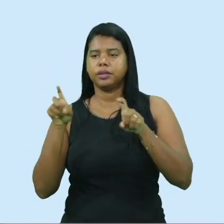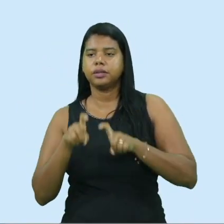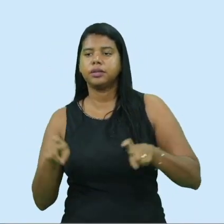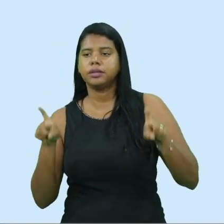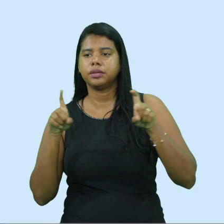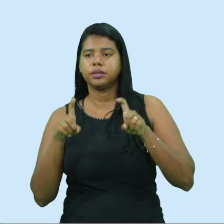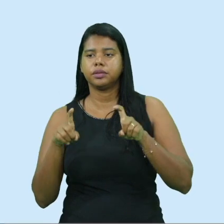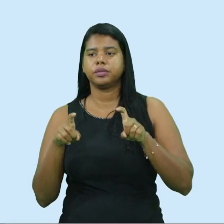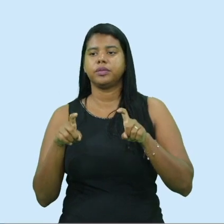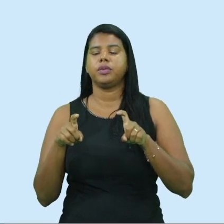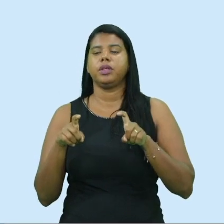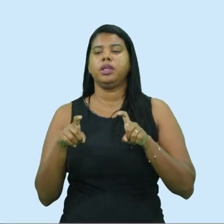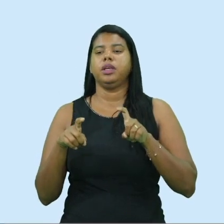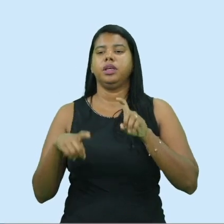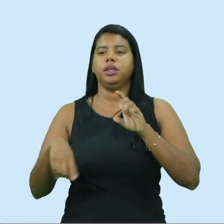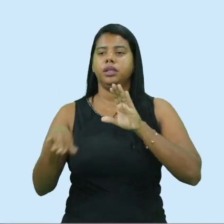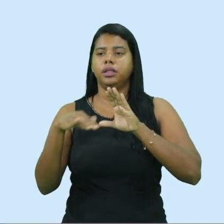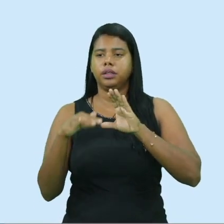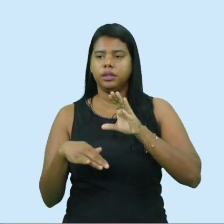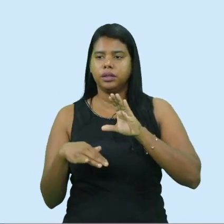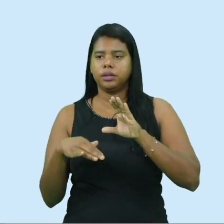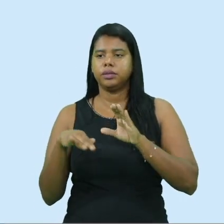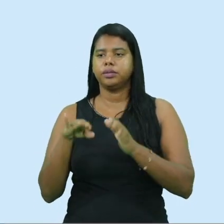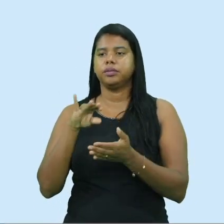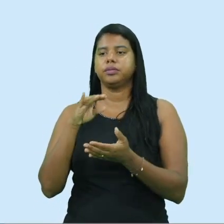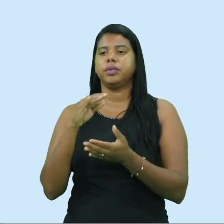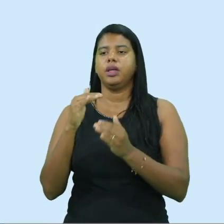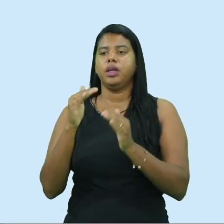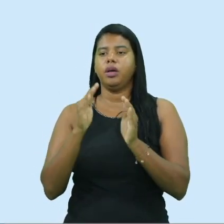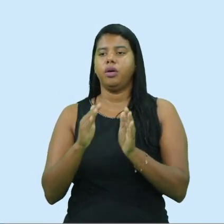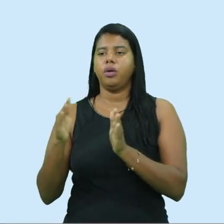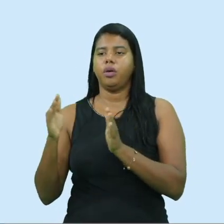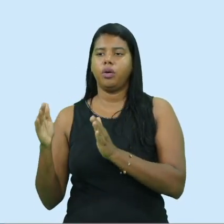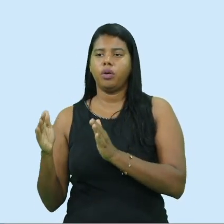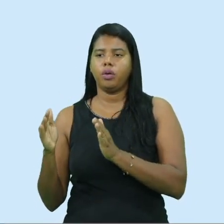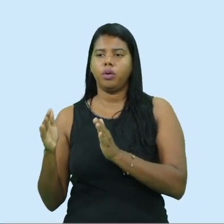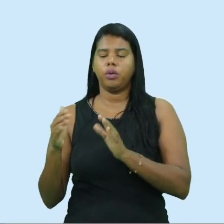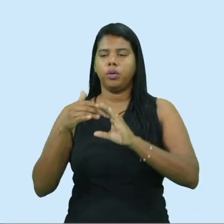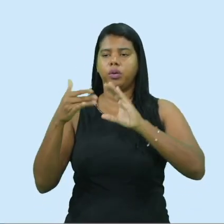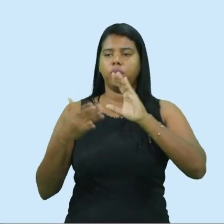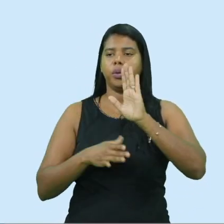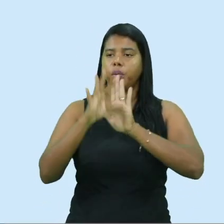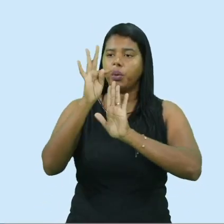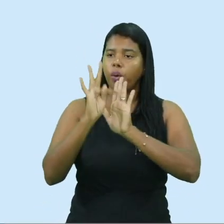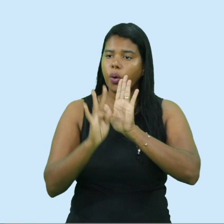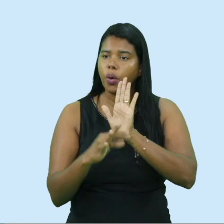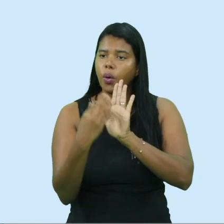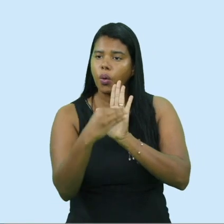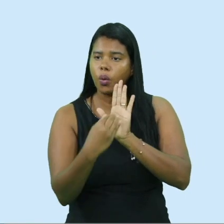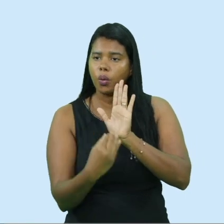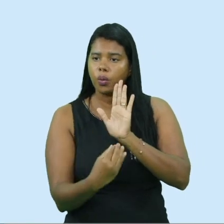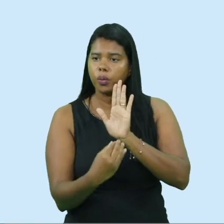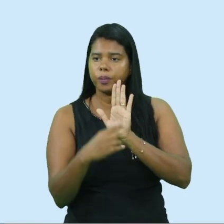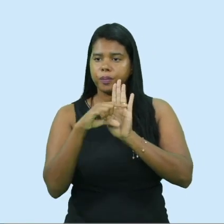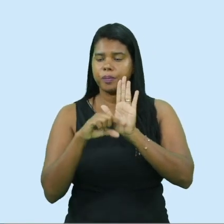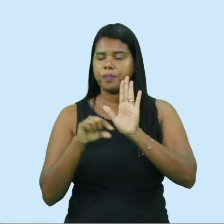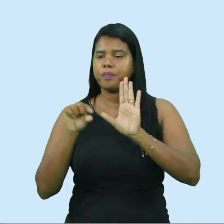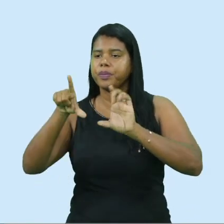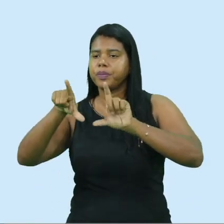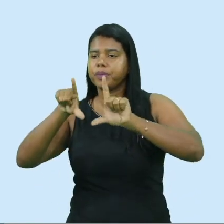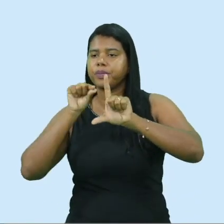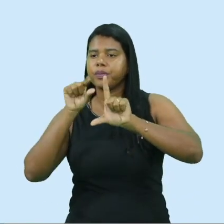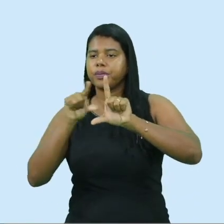né? Que seria o espaçamento entre caracteres do texto para o texto selecionado ou para